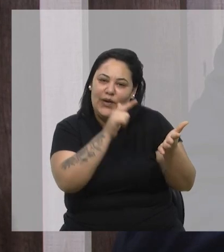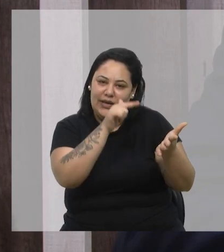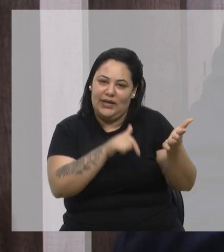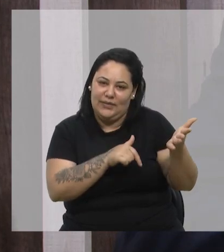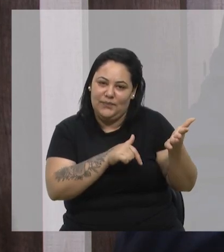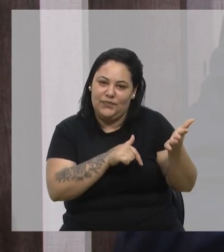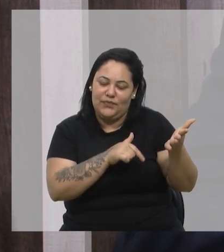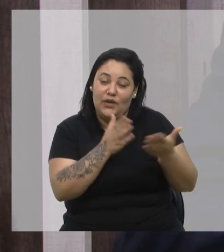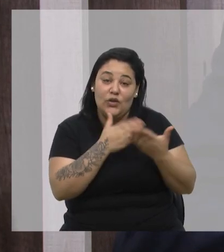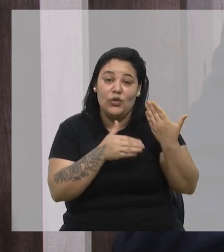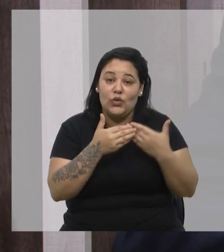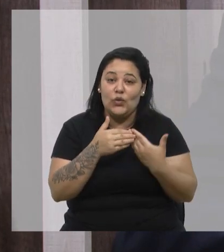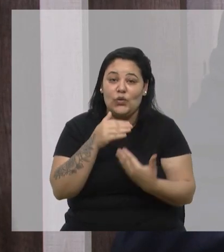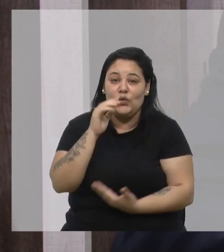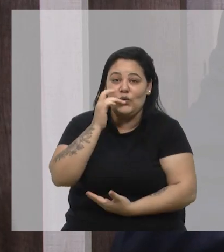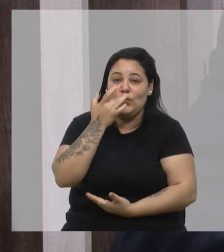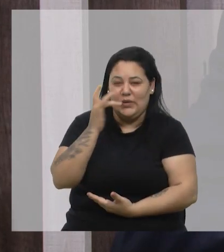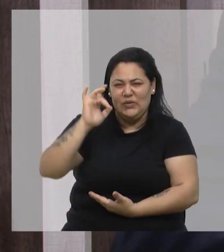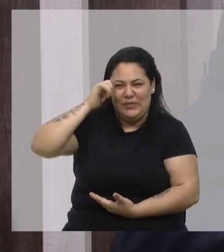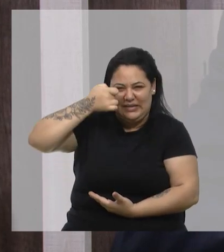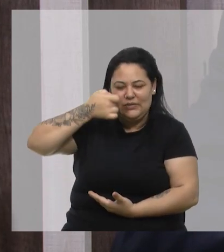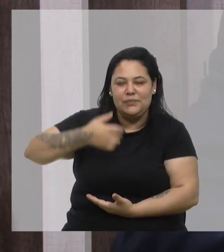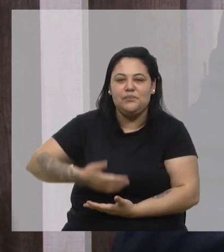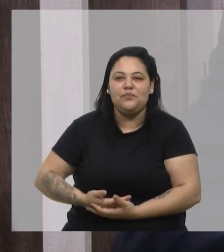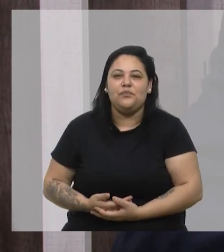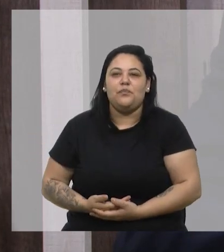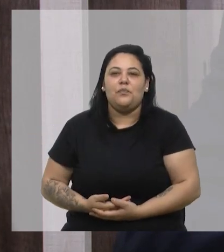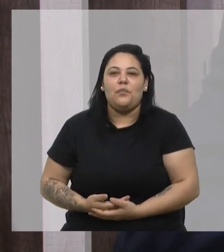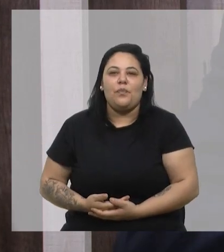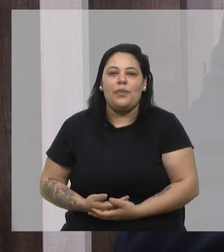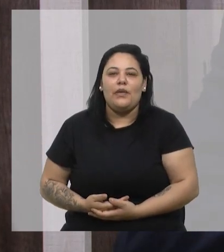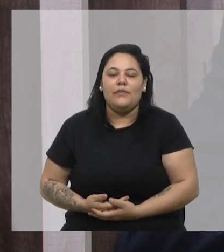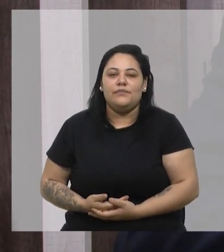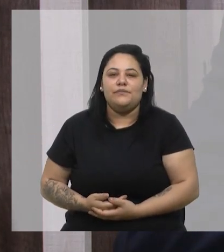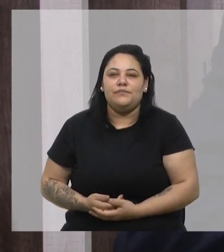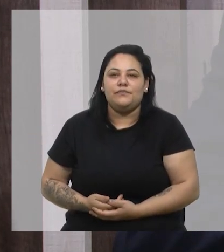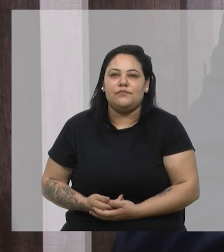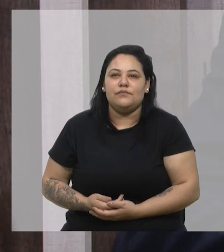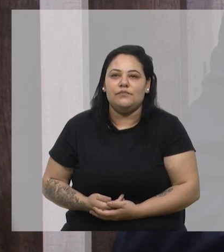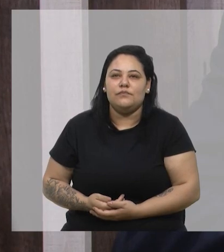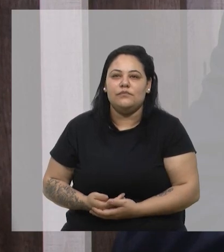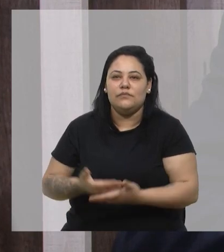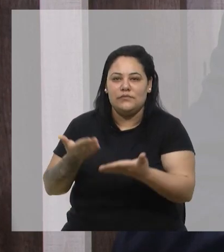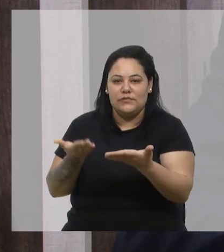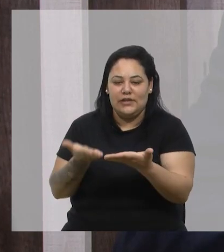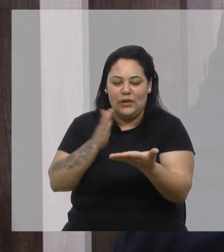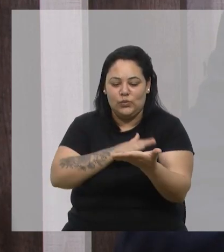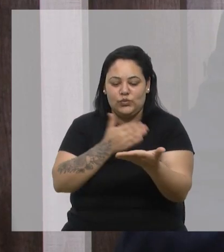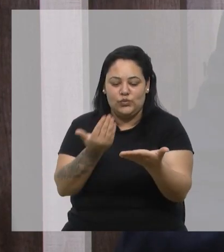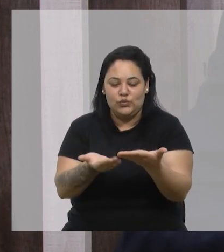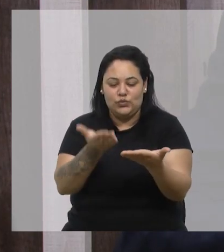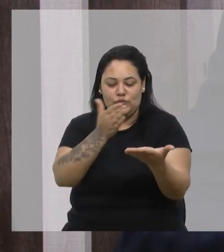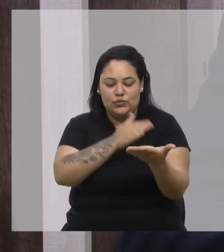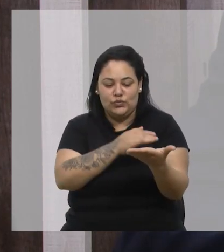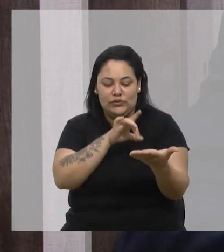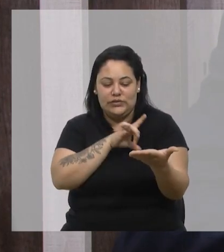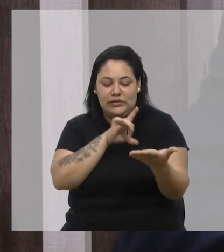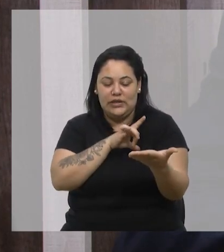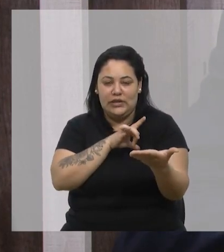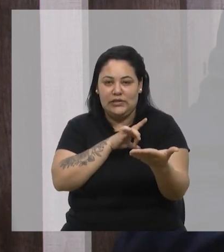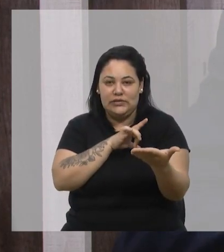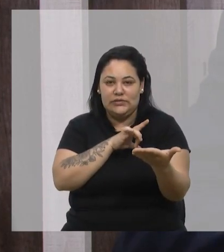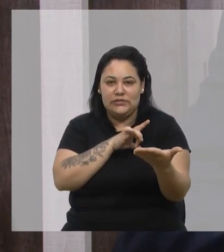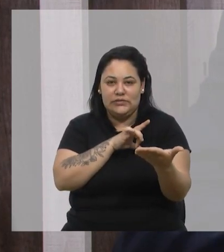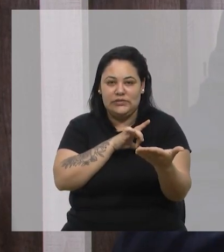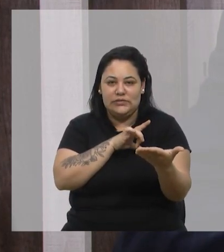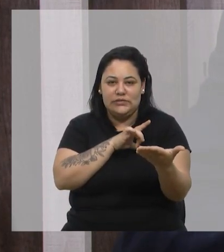livro aqui todo em preto e branco. A delimitação de cada virada de conto,